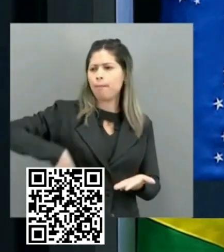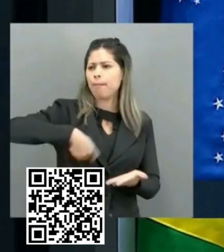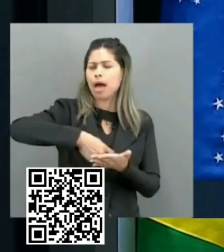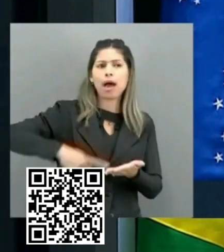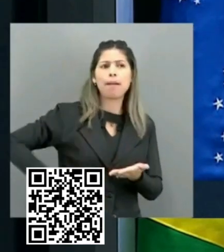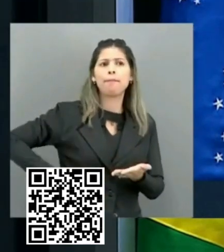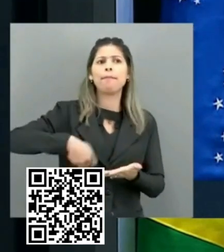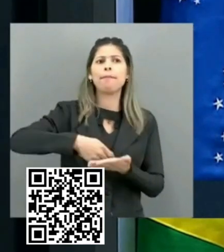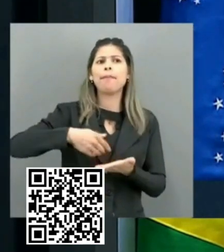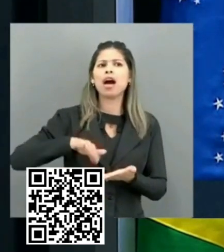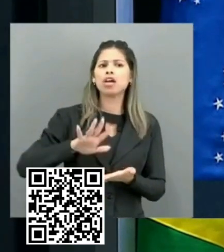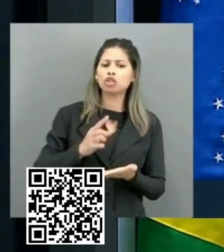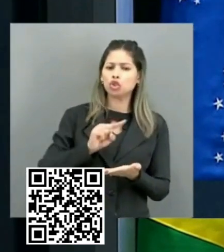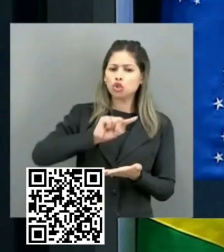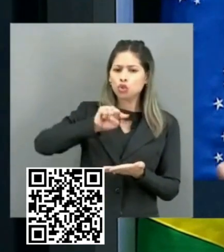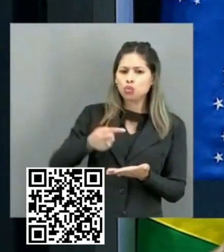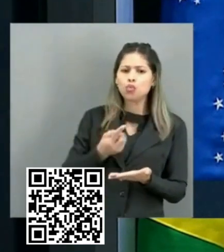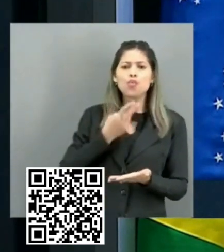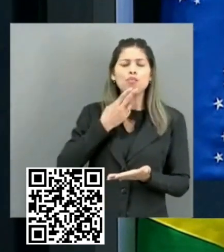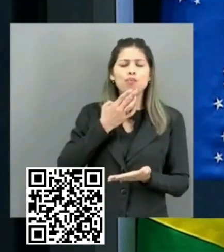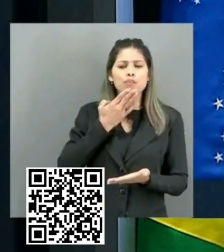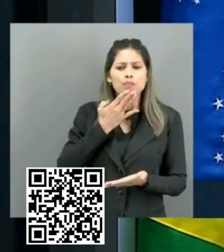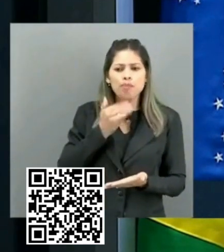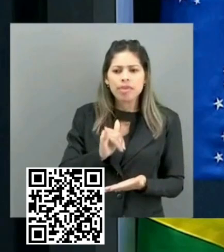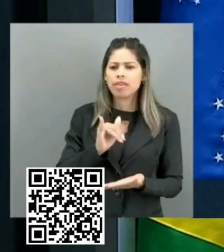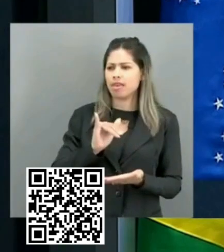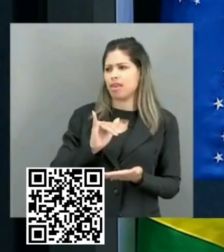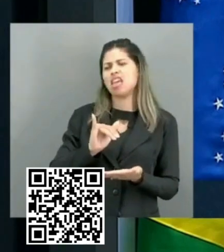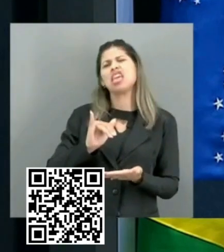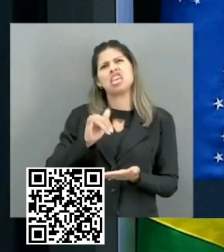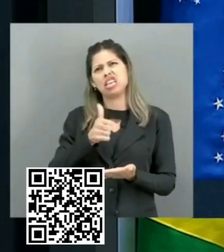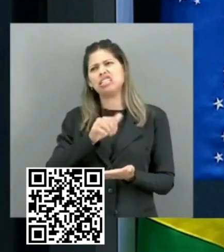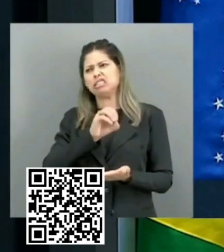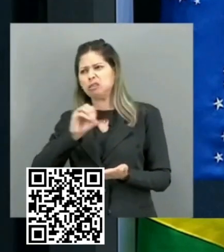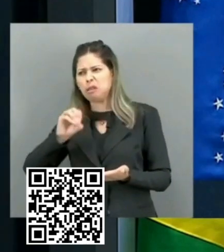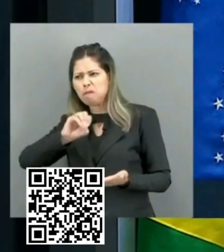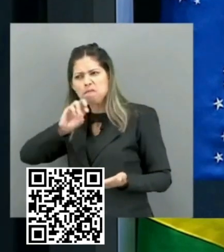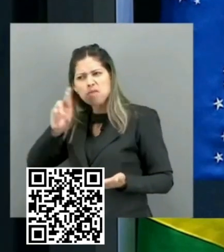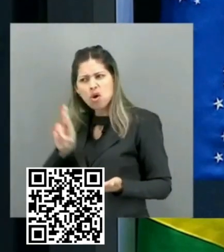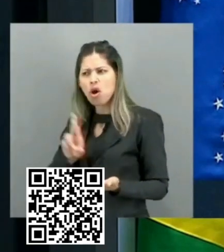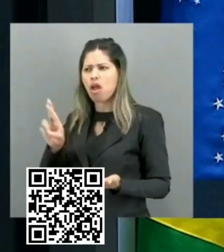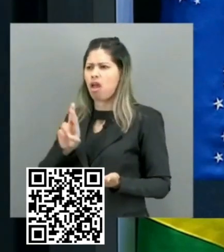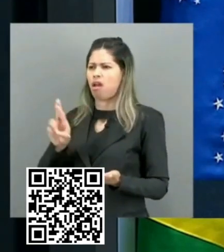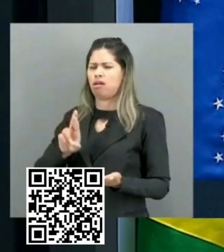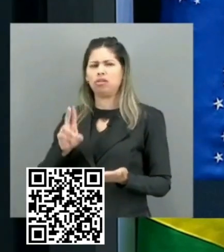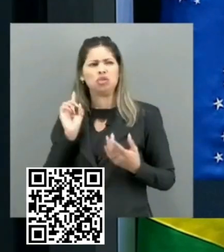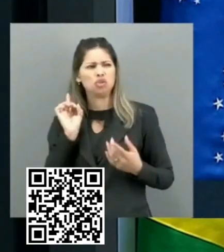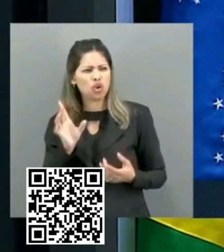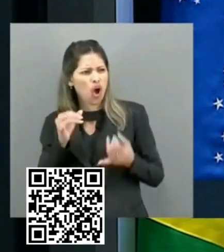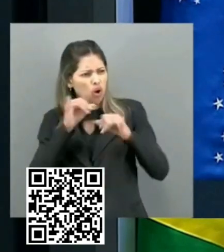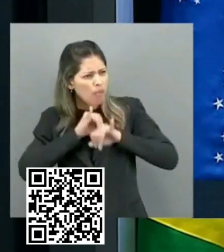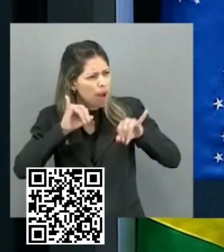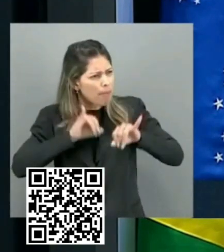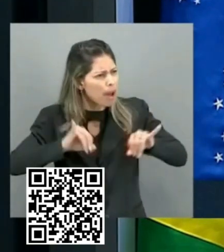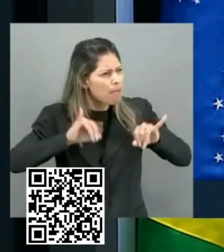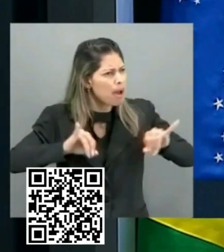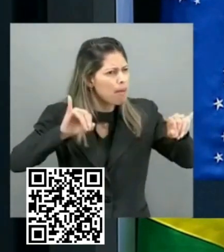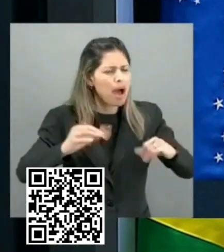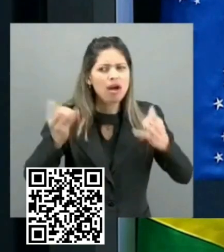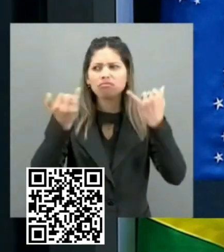1,1 bilhão de reais só com propaganda. Ora, ora, gente, se isso não